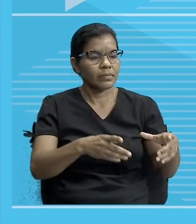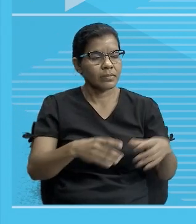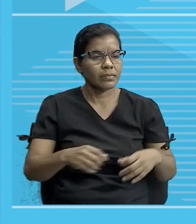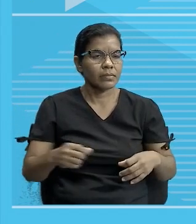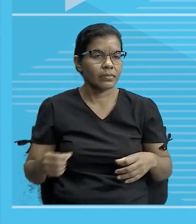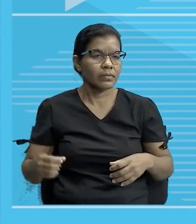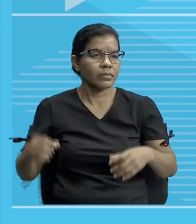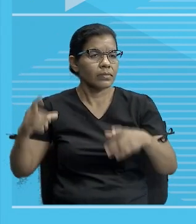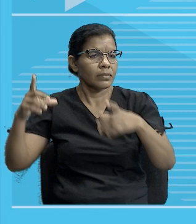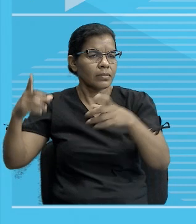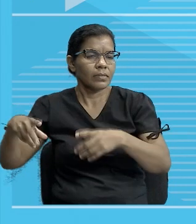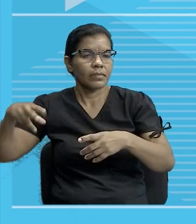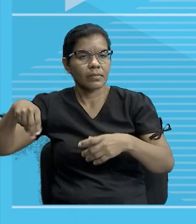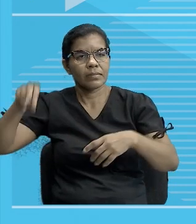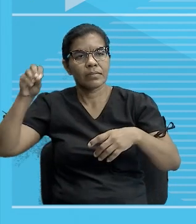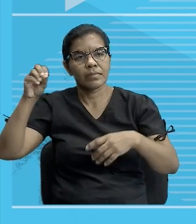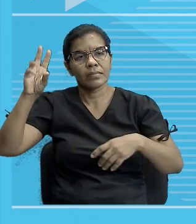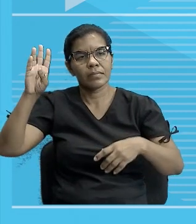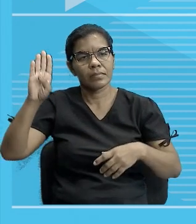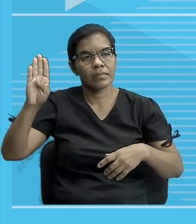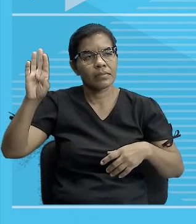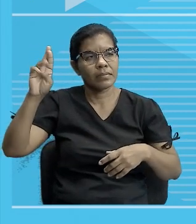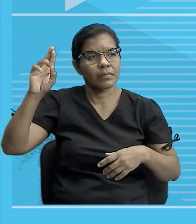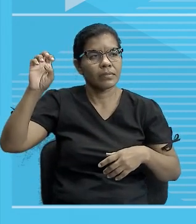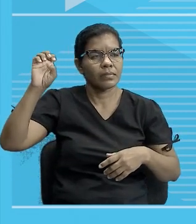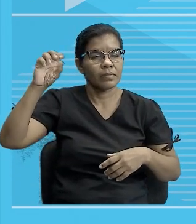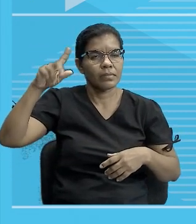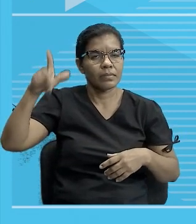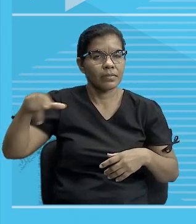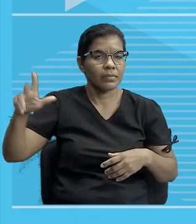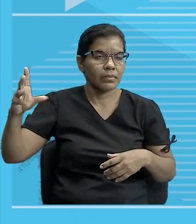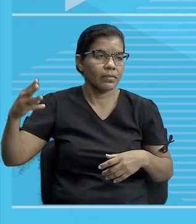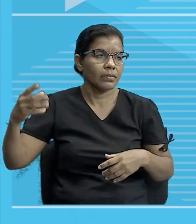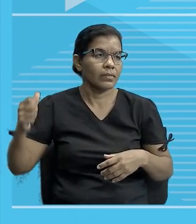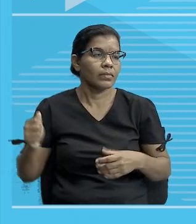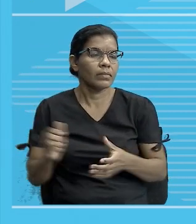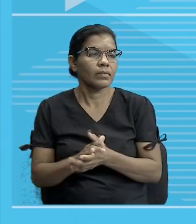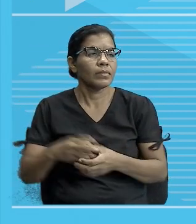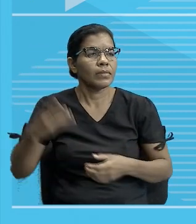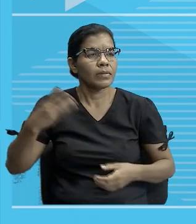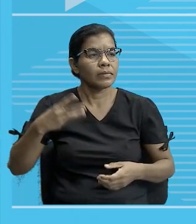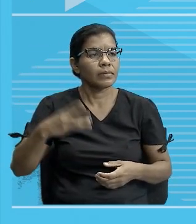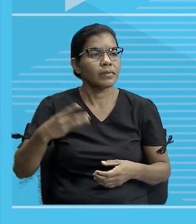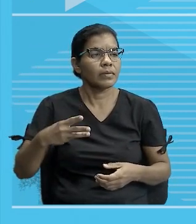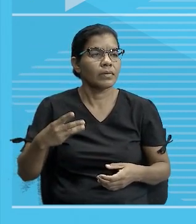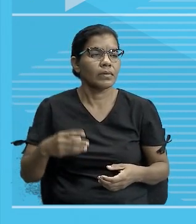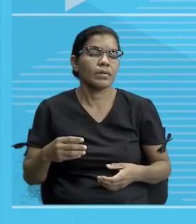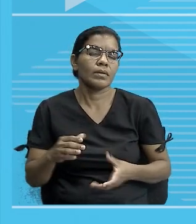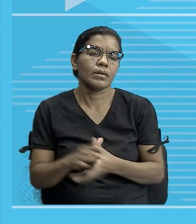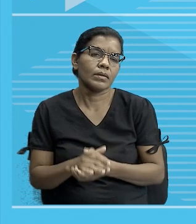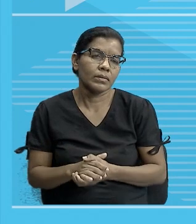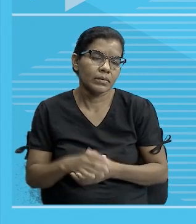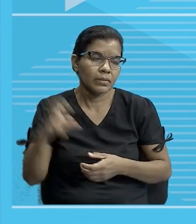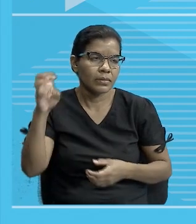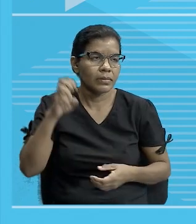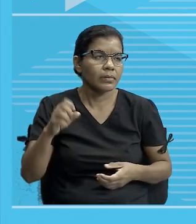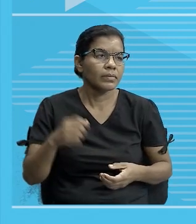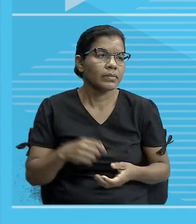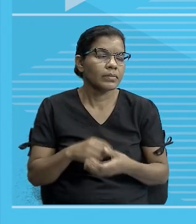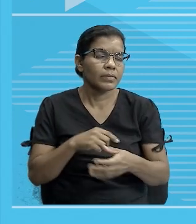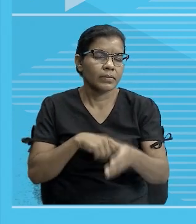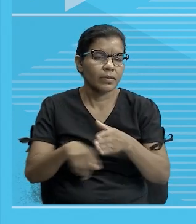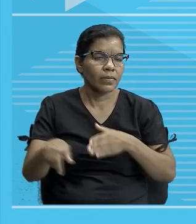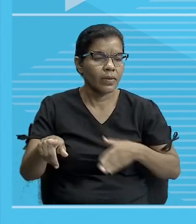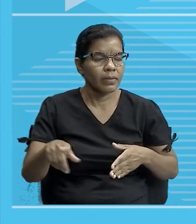a maioria. Ih! Aí o terceiro estado se retirou dessa sala, zona grande, e foi para uma outra sala e disse: